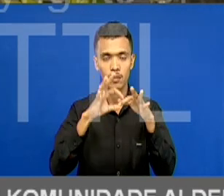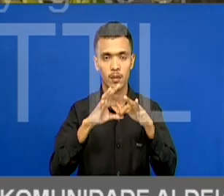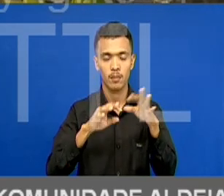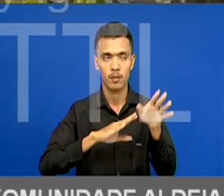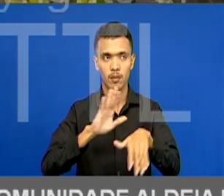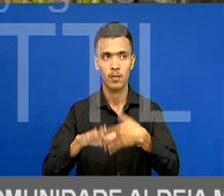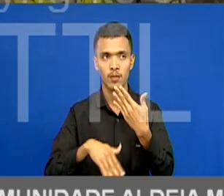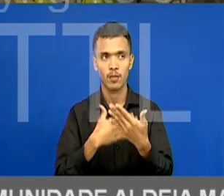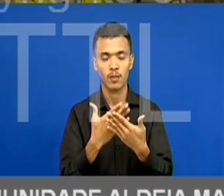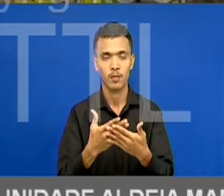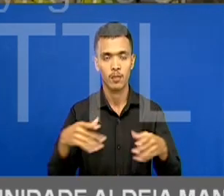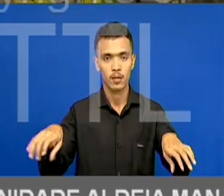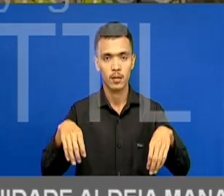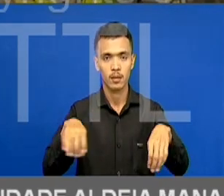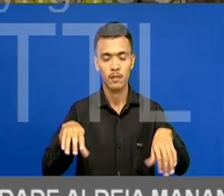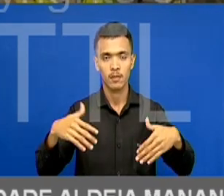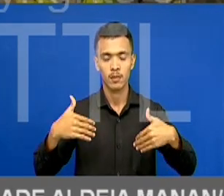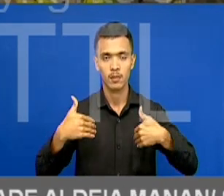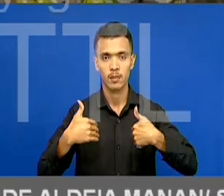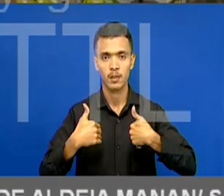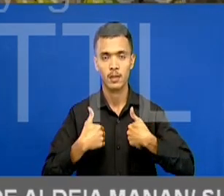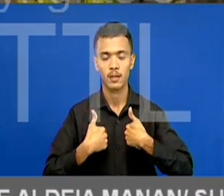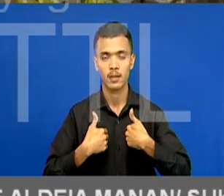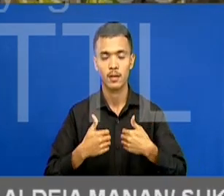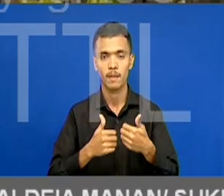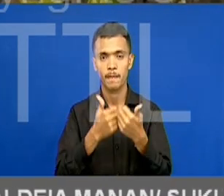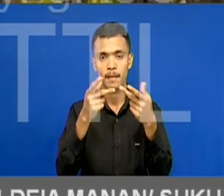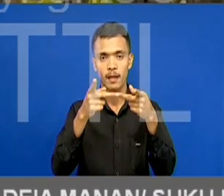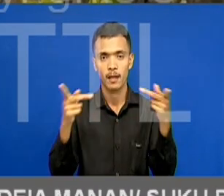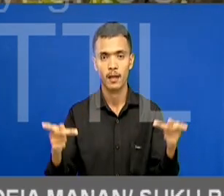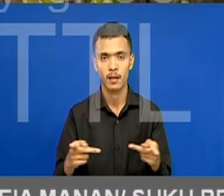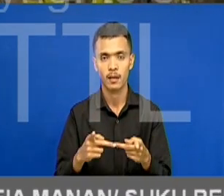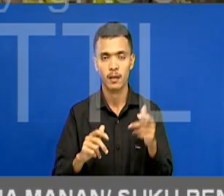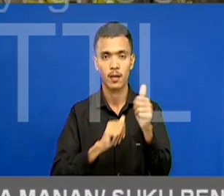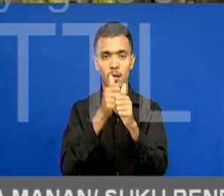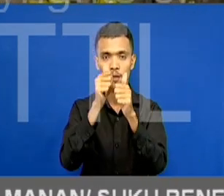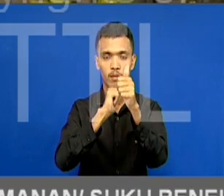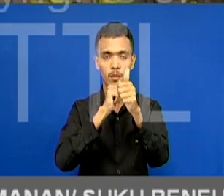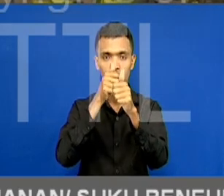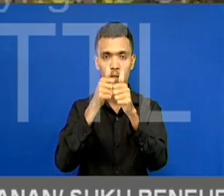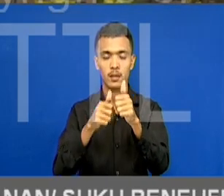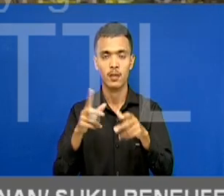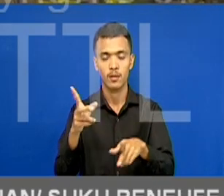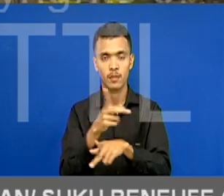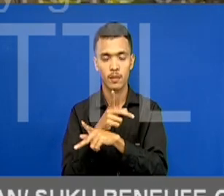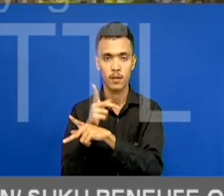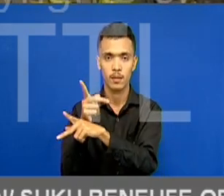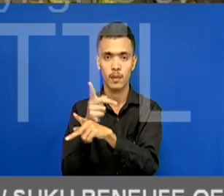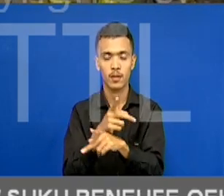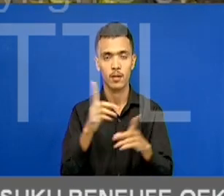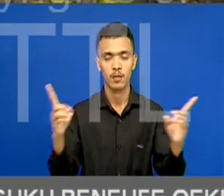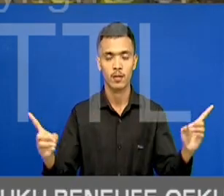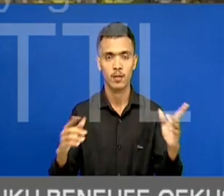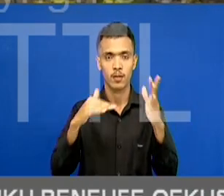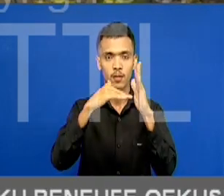hoto, nebe servisu iha area advocacia ba iha prevenção que contra a violência